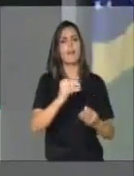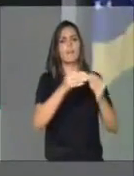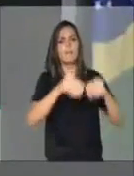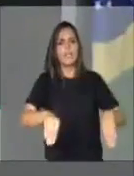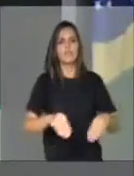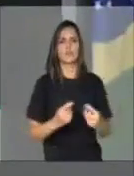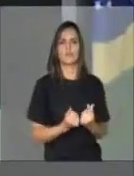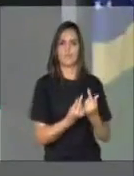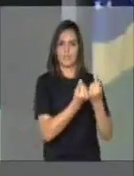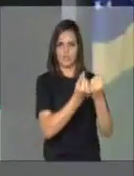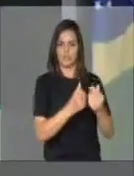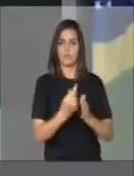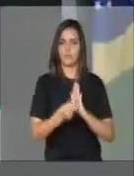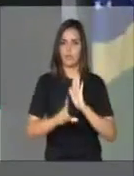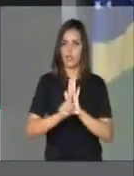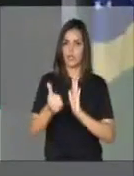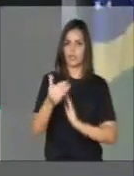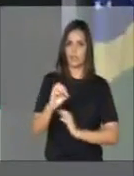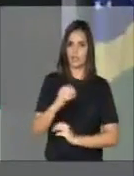do PL